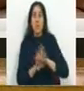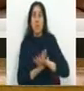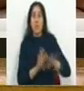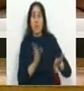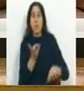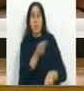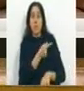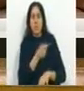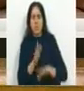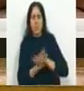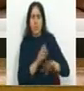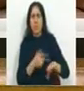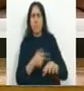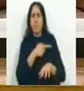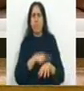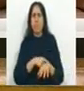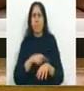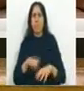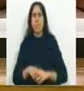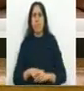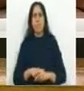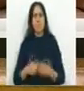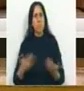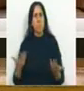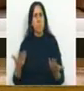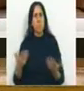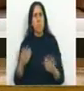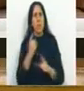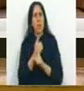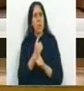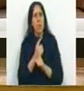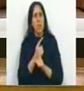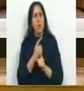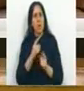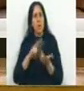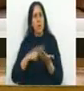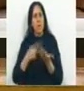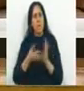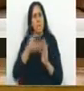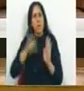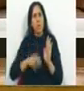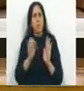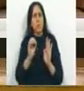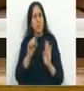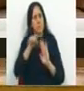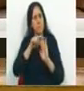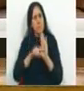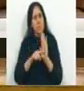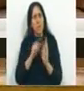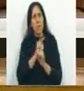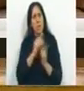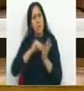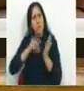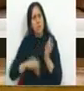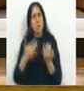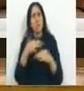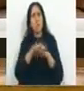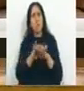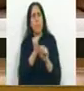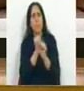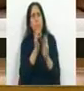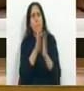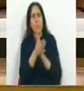esquerdas e da extrema-esquerda, porquê é que não revogam imediatamente a medida contrato, emprego e inserção?